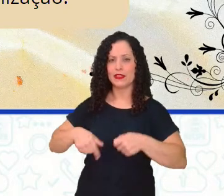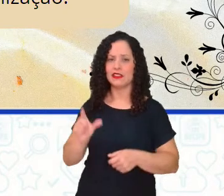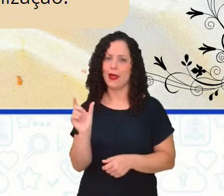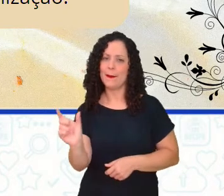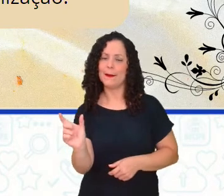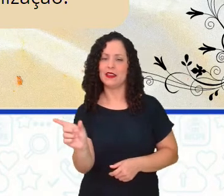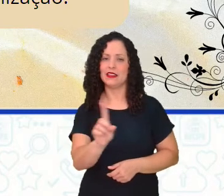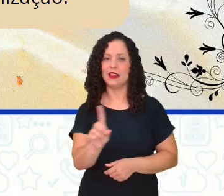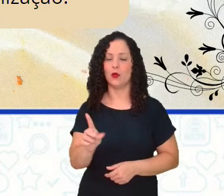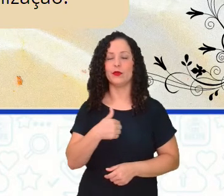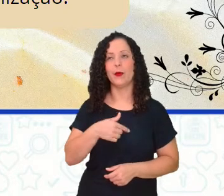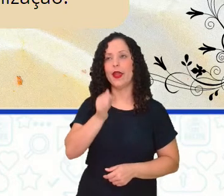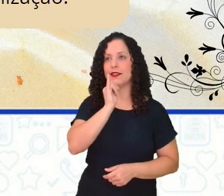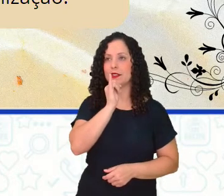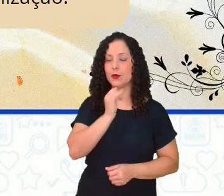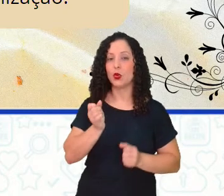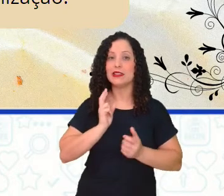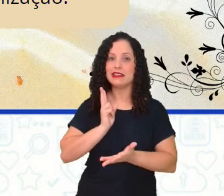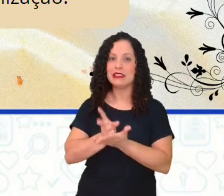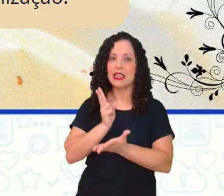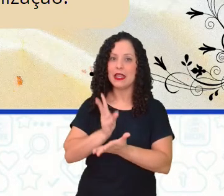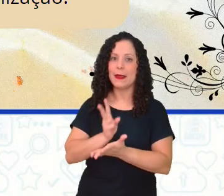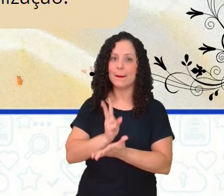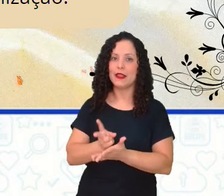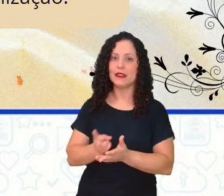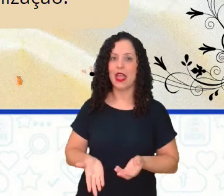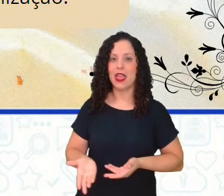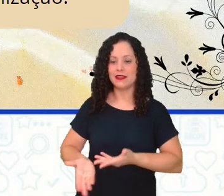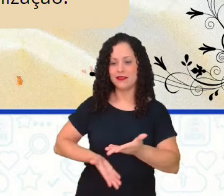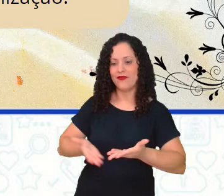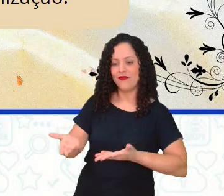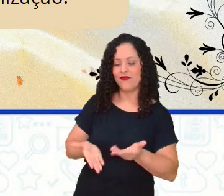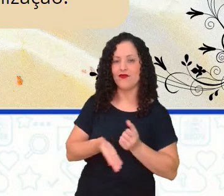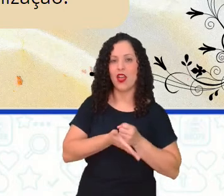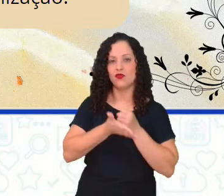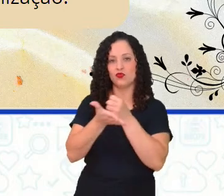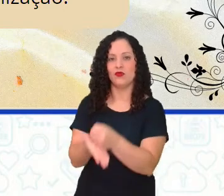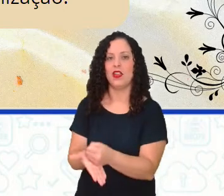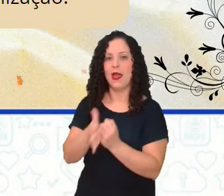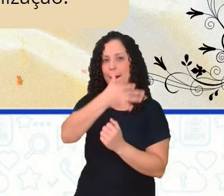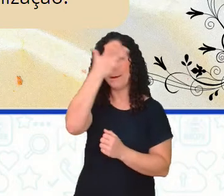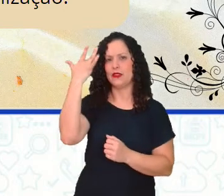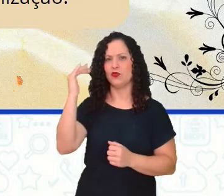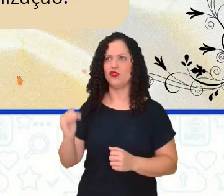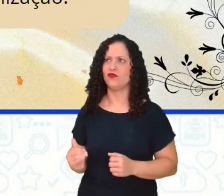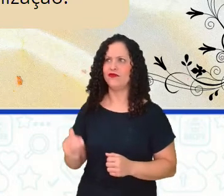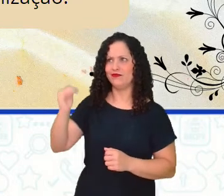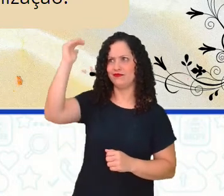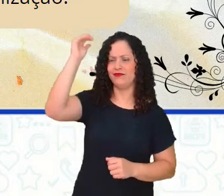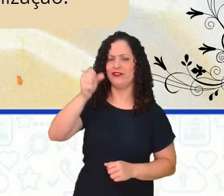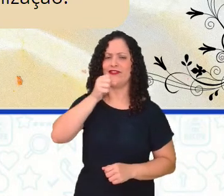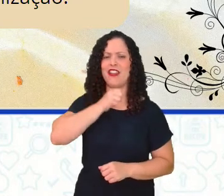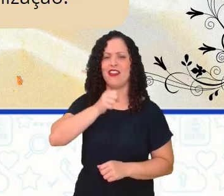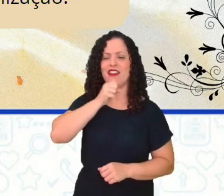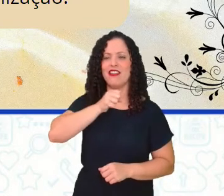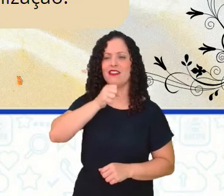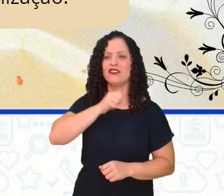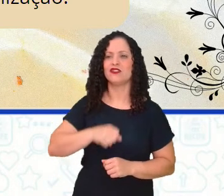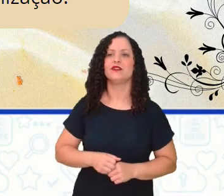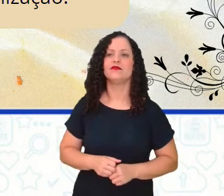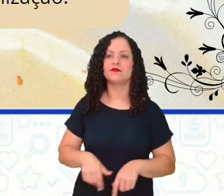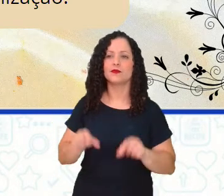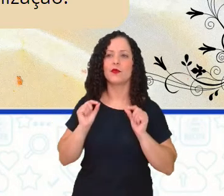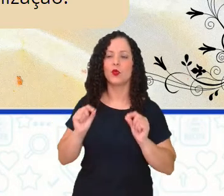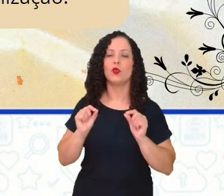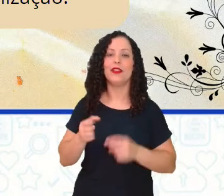assistiu pessoas mais velhas, sempre ajudou pessoas mais velhas. Então, quando eu tenho a troca de sentido do